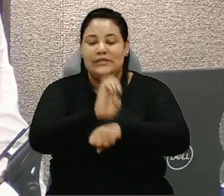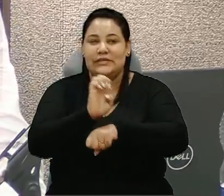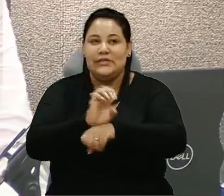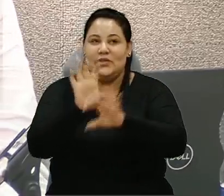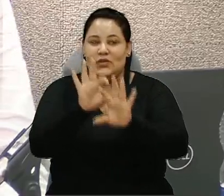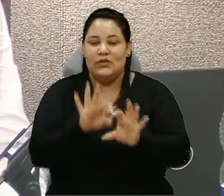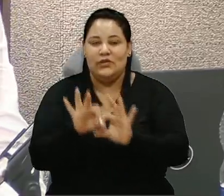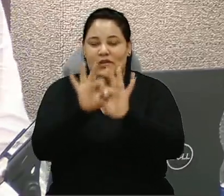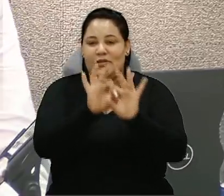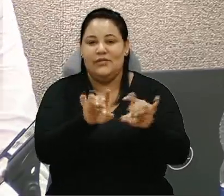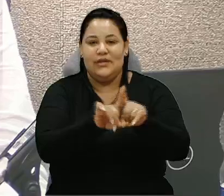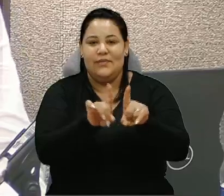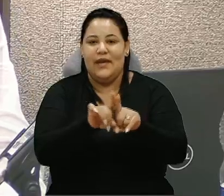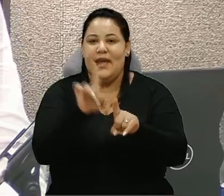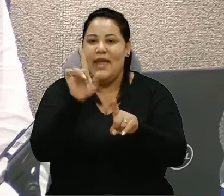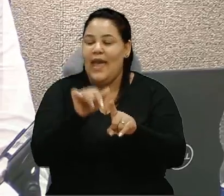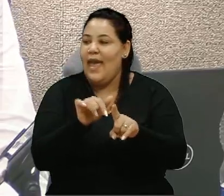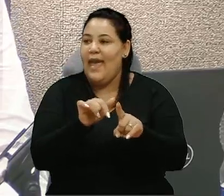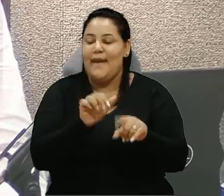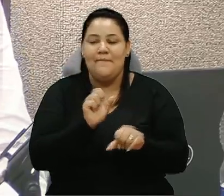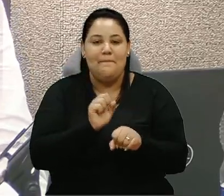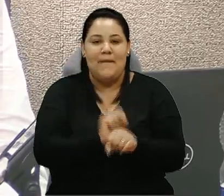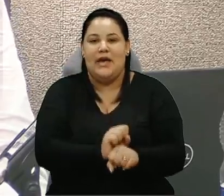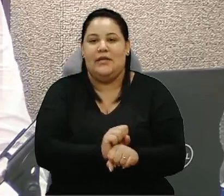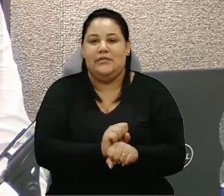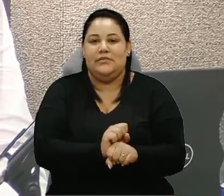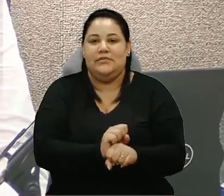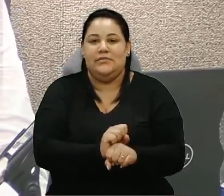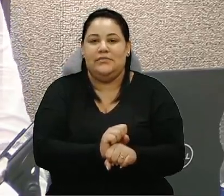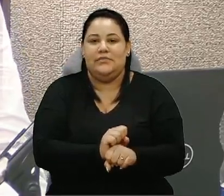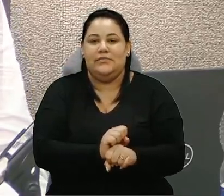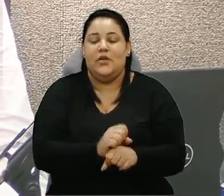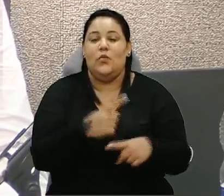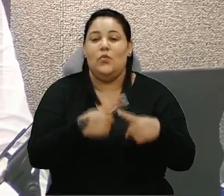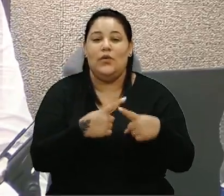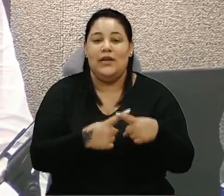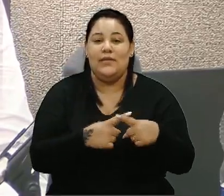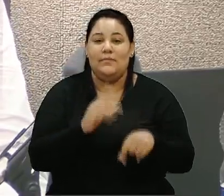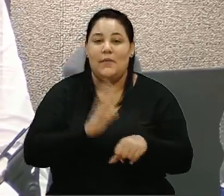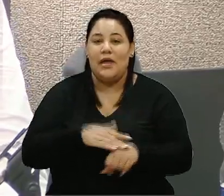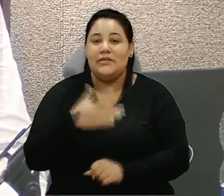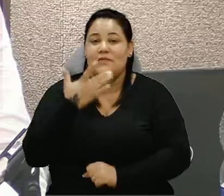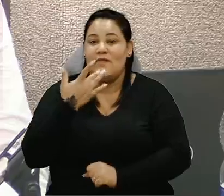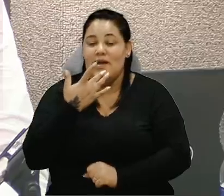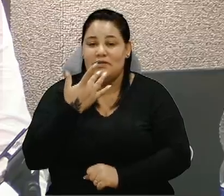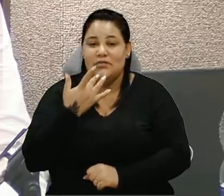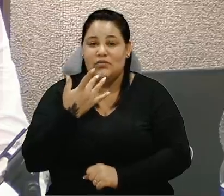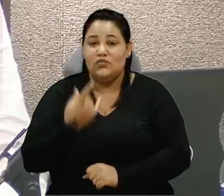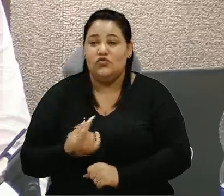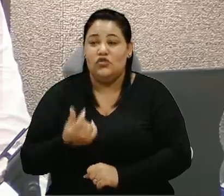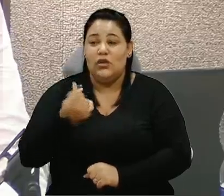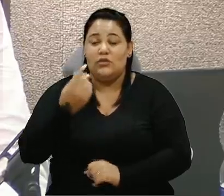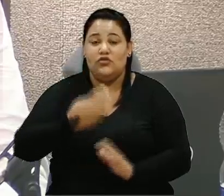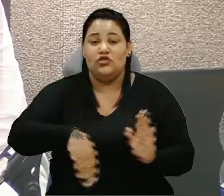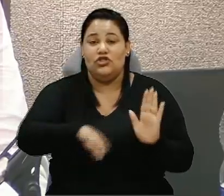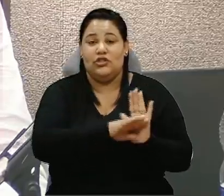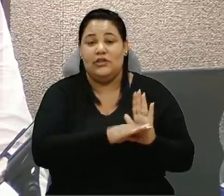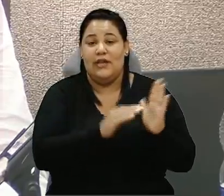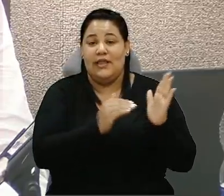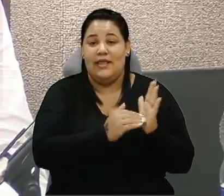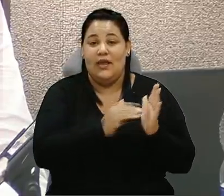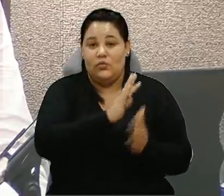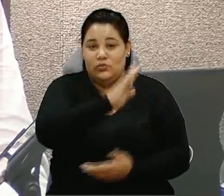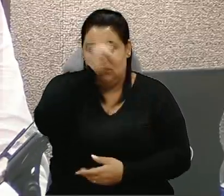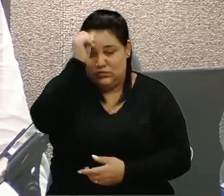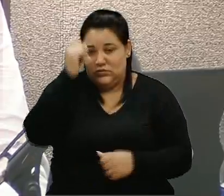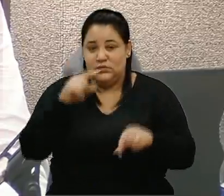é uma trava do ponto de vista de facilitar que o dinheiro chegue até os municípios.